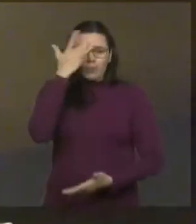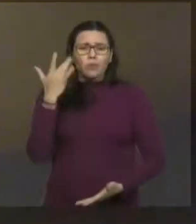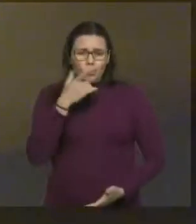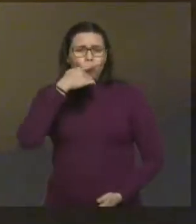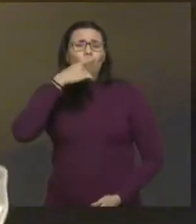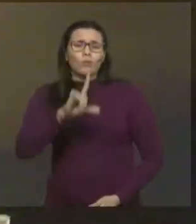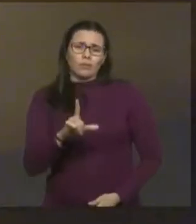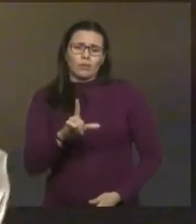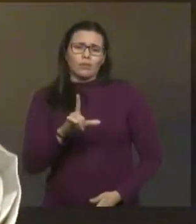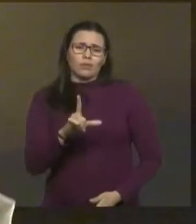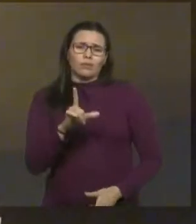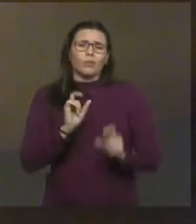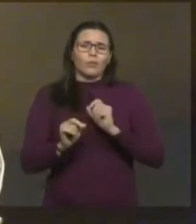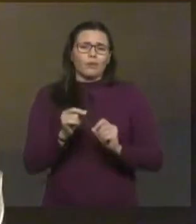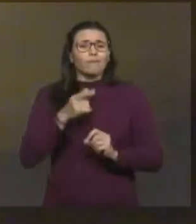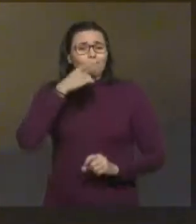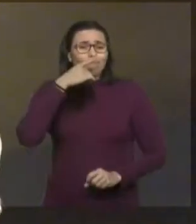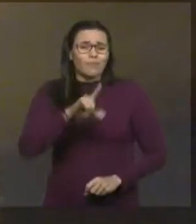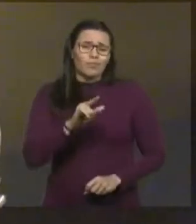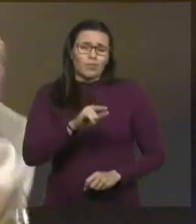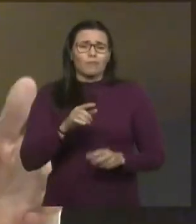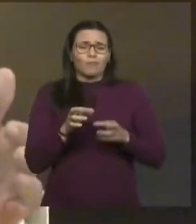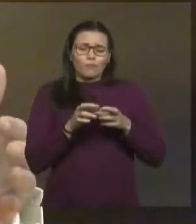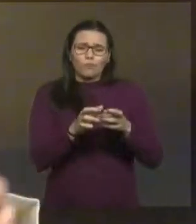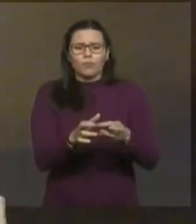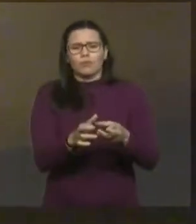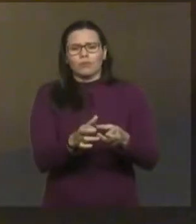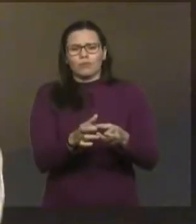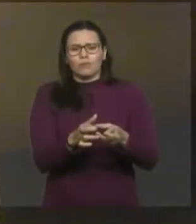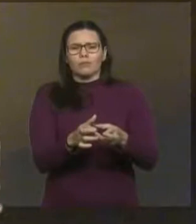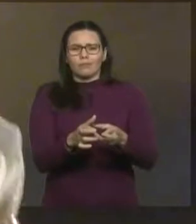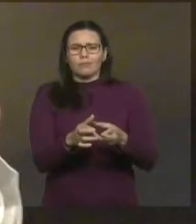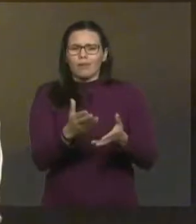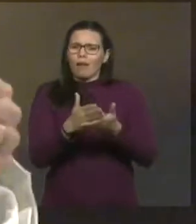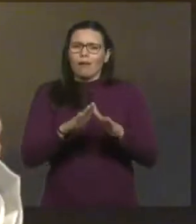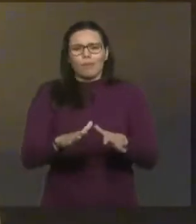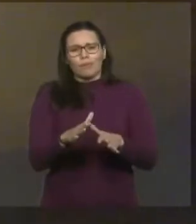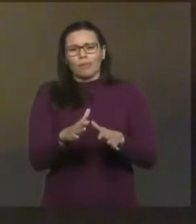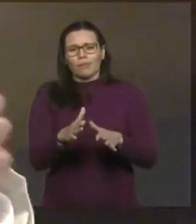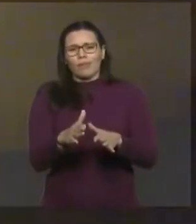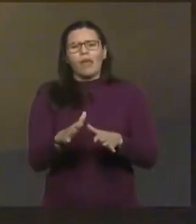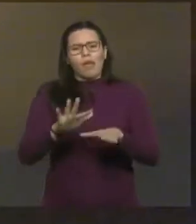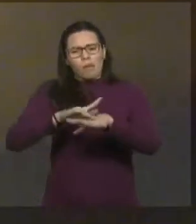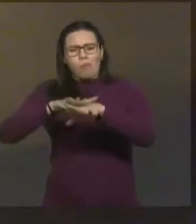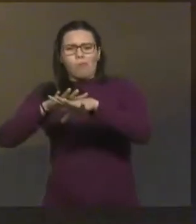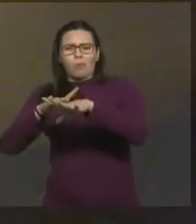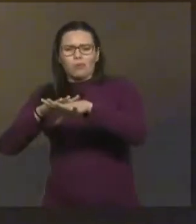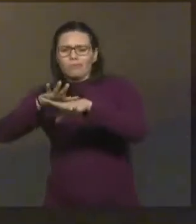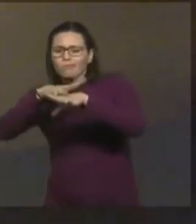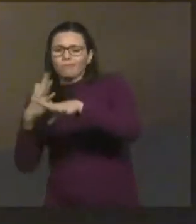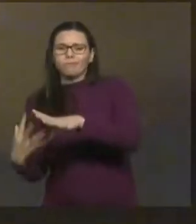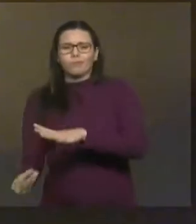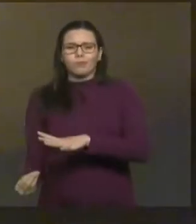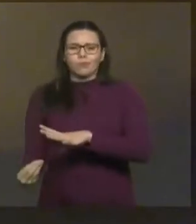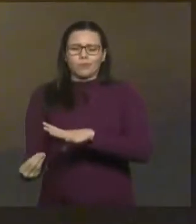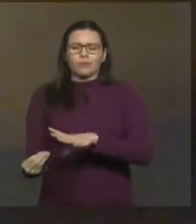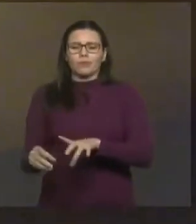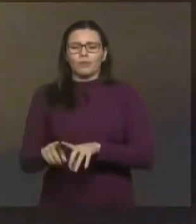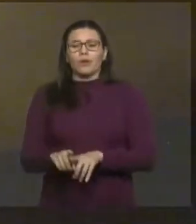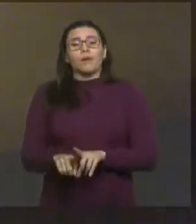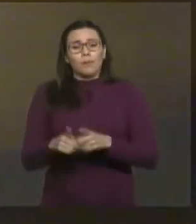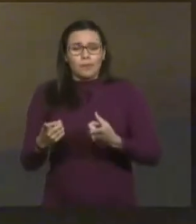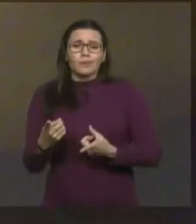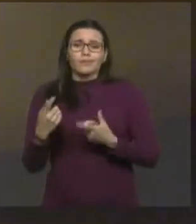o mundo começa a ser olhado de modo diferente, mas ele tem, sim, muitas saídas. Então, nós